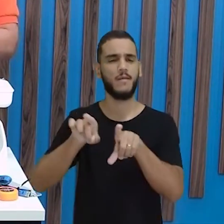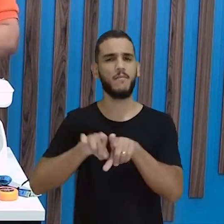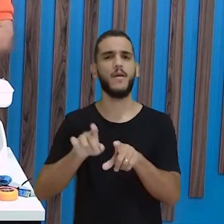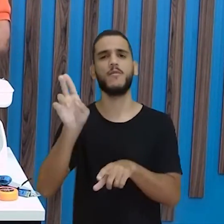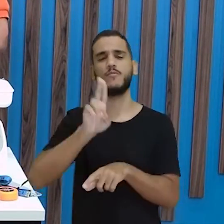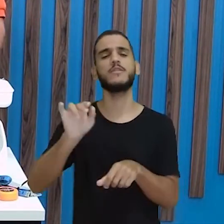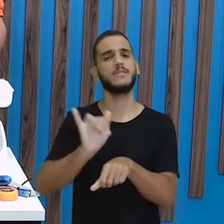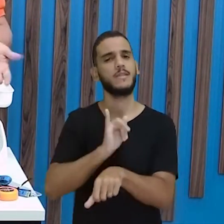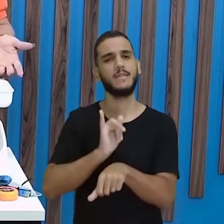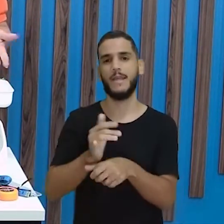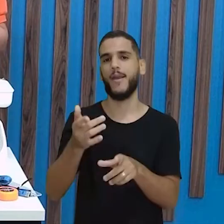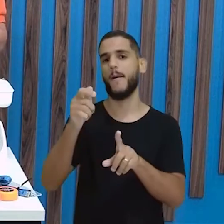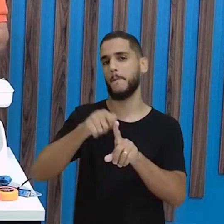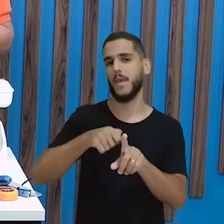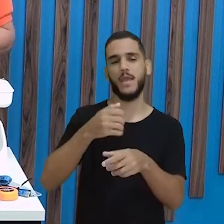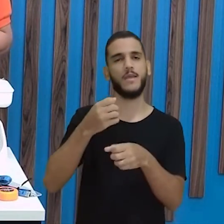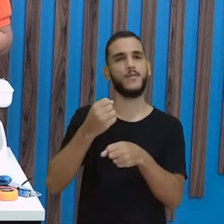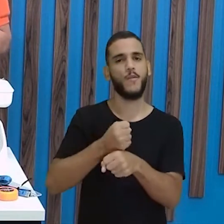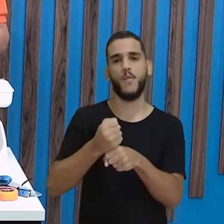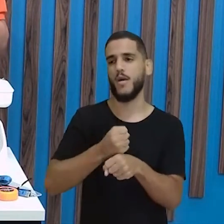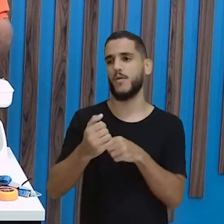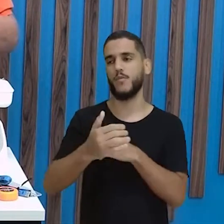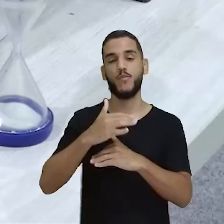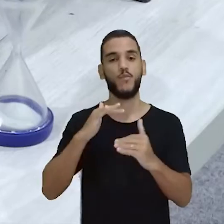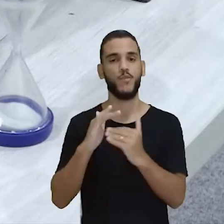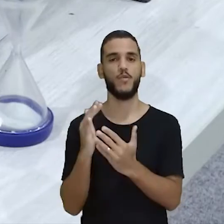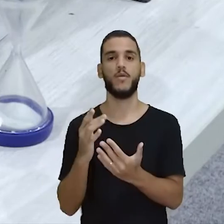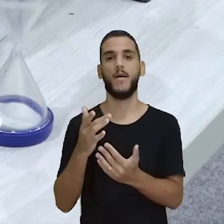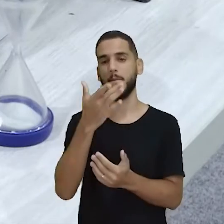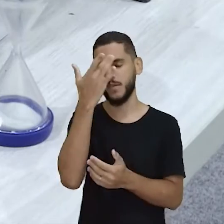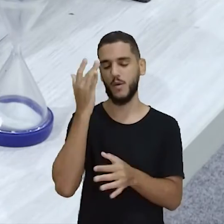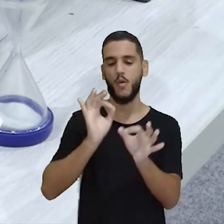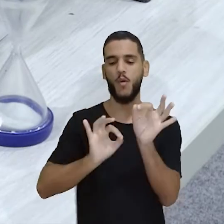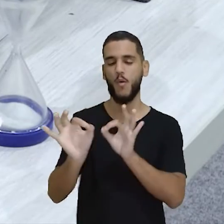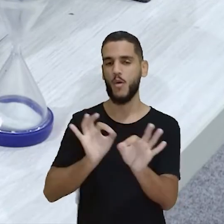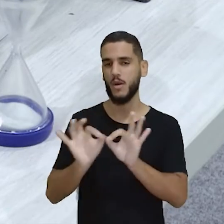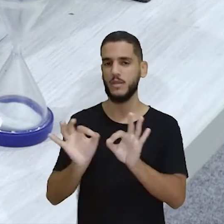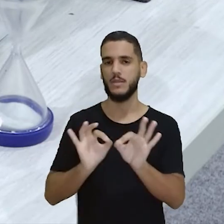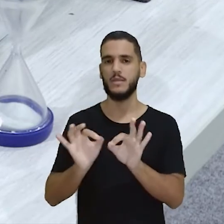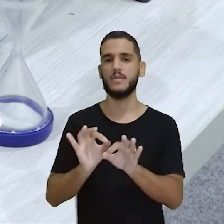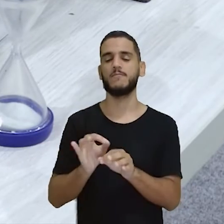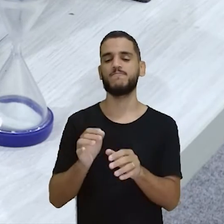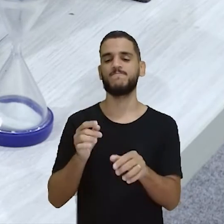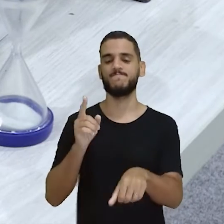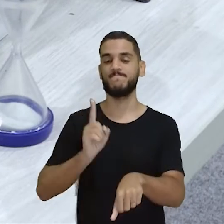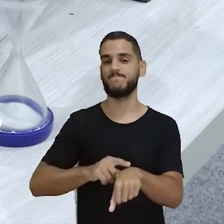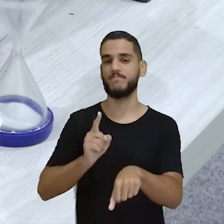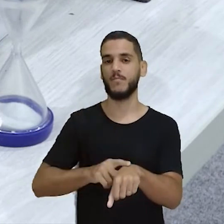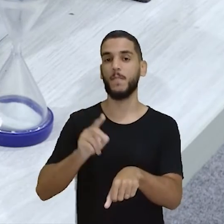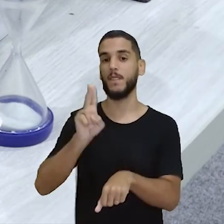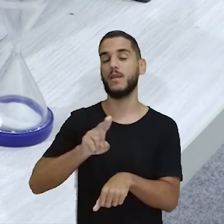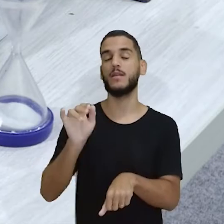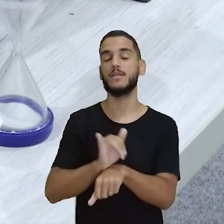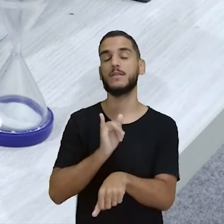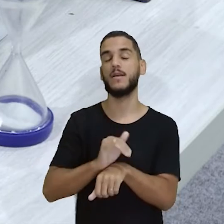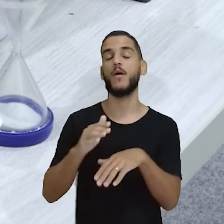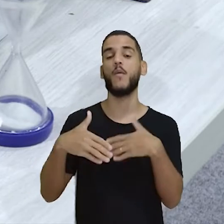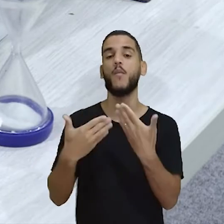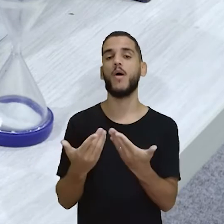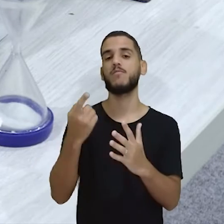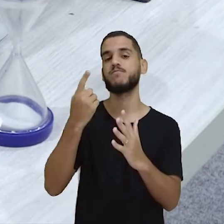dos meses do ano, né? E você organiza seu tempo através desse